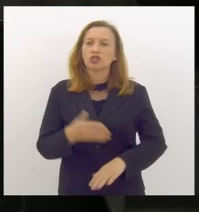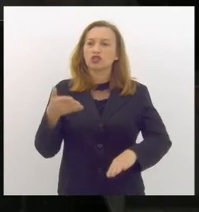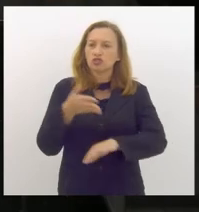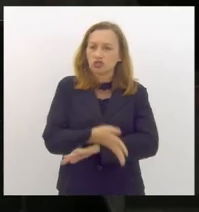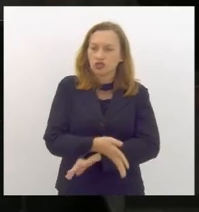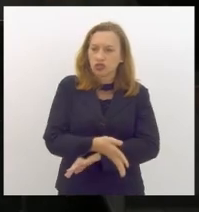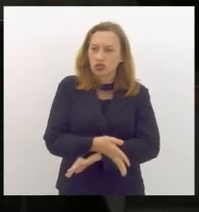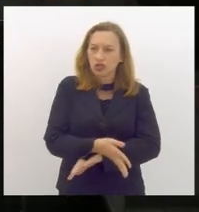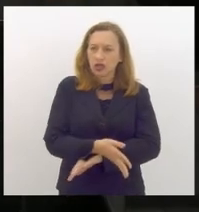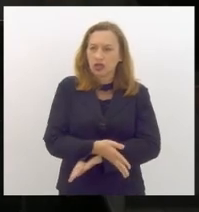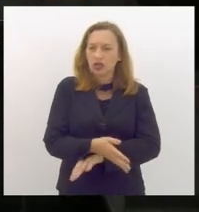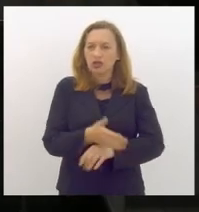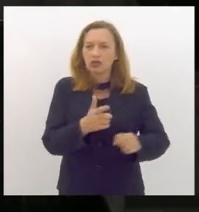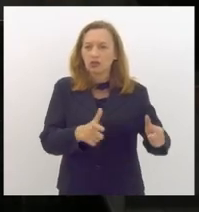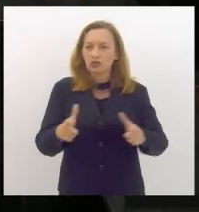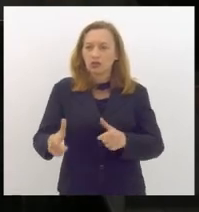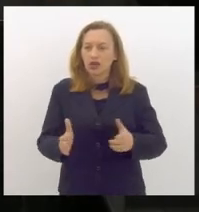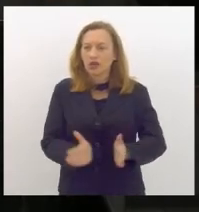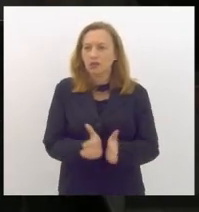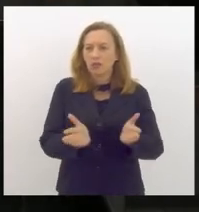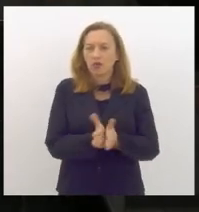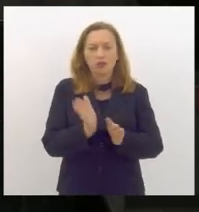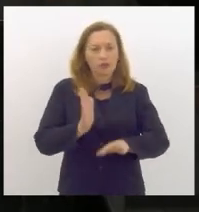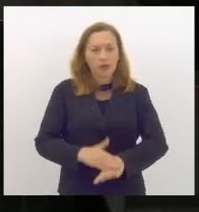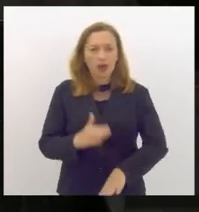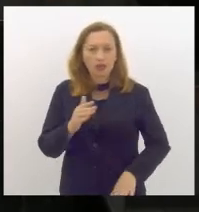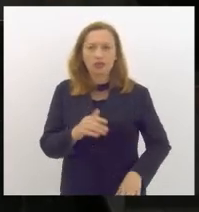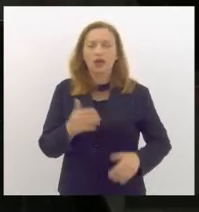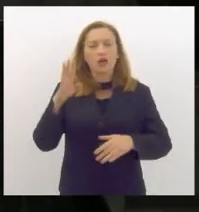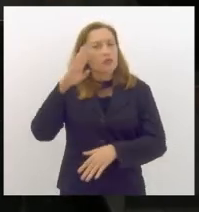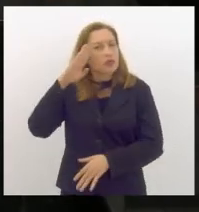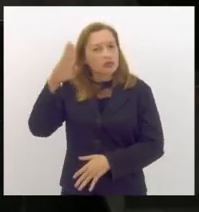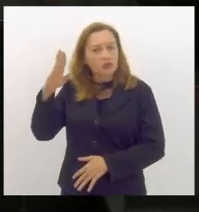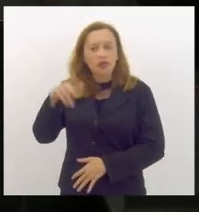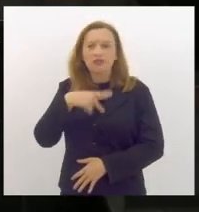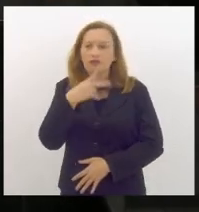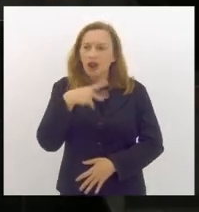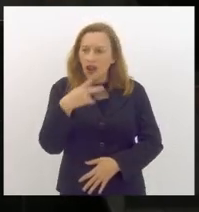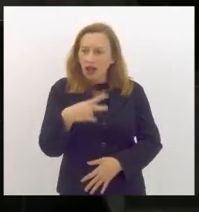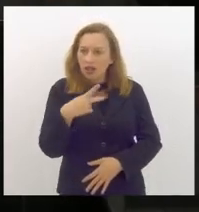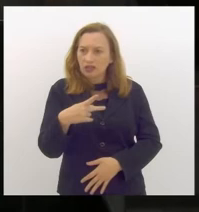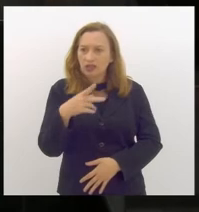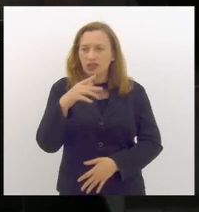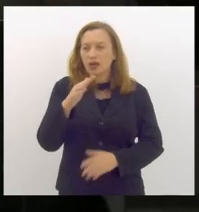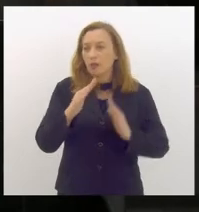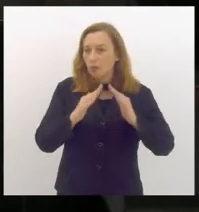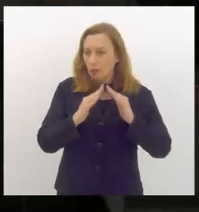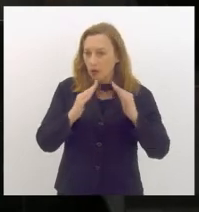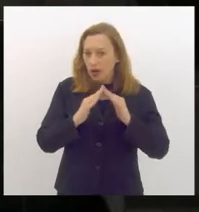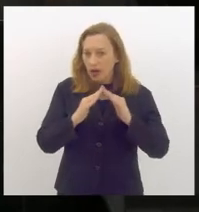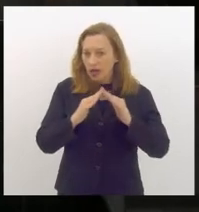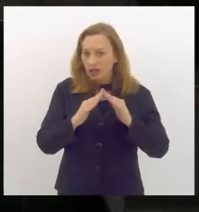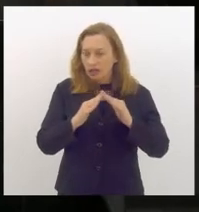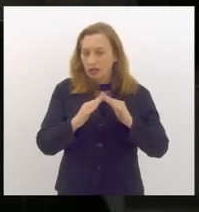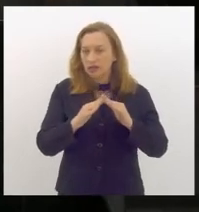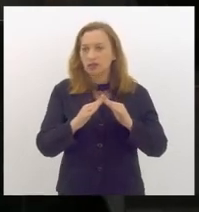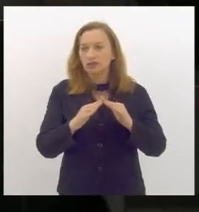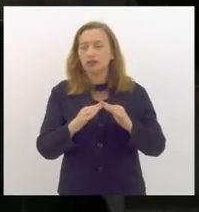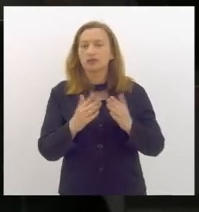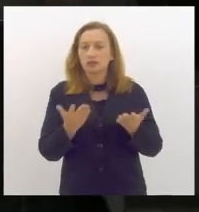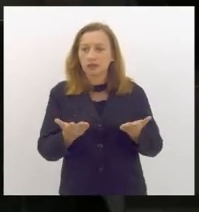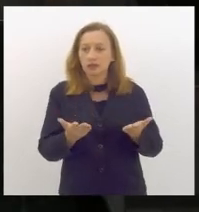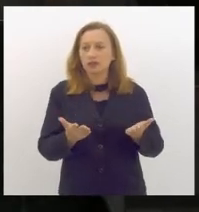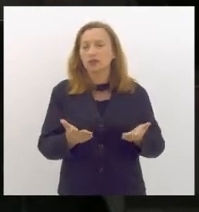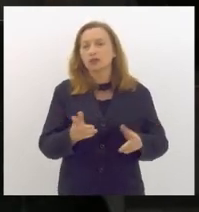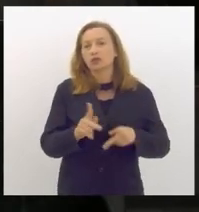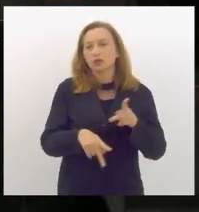às populações mais carentes, principalmente se falando em habitação popular, senhor presidente,